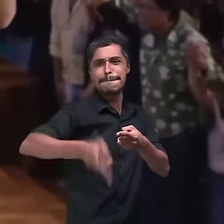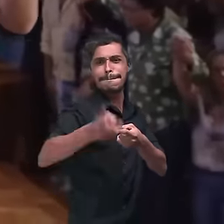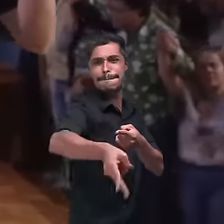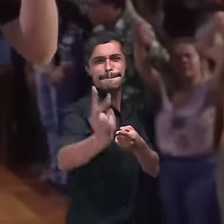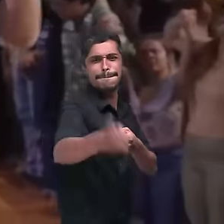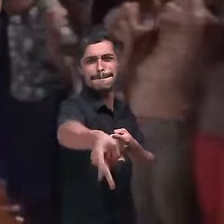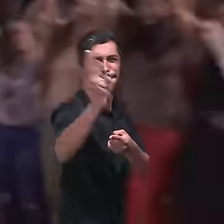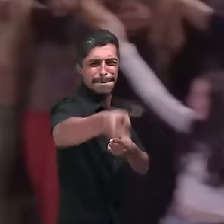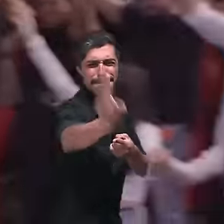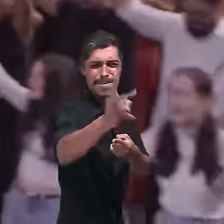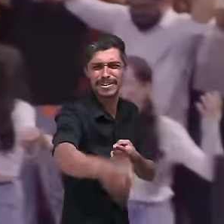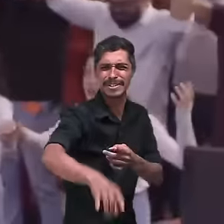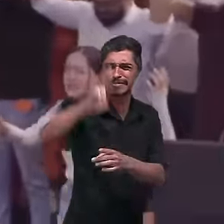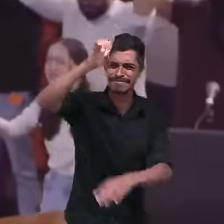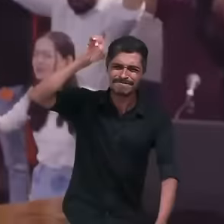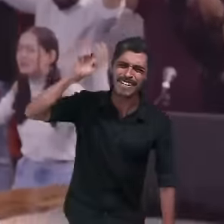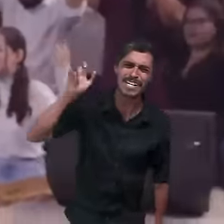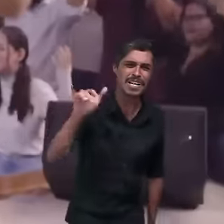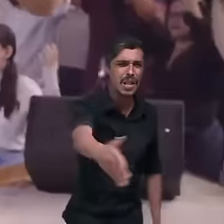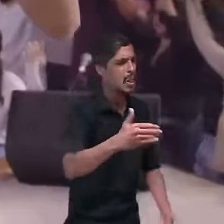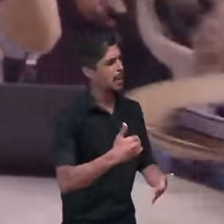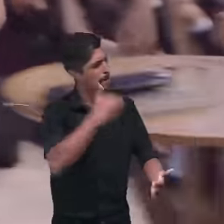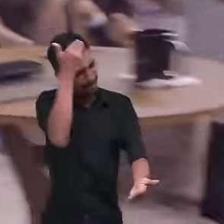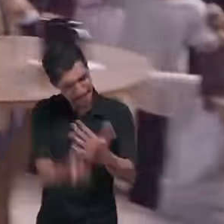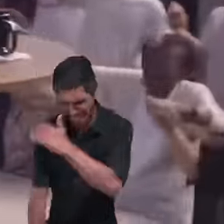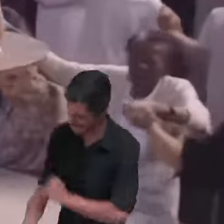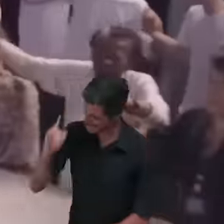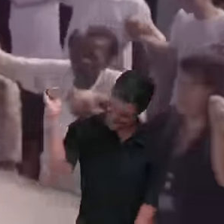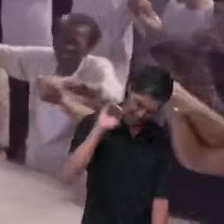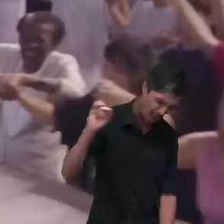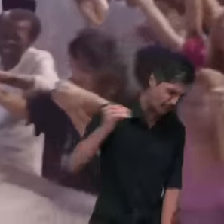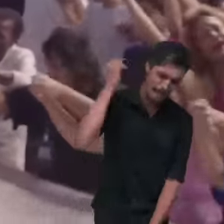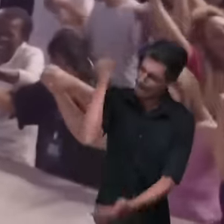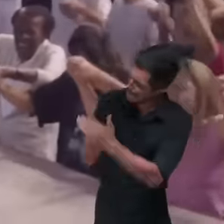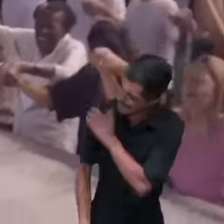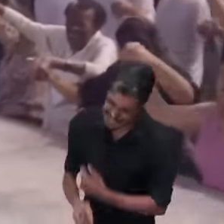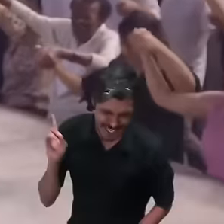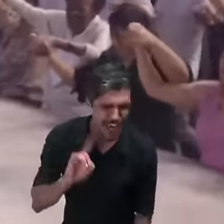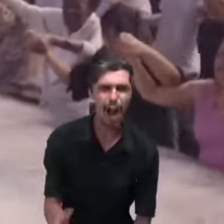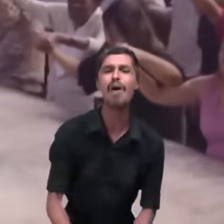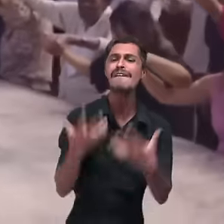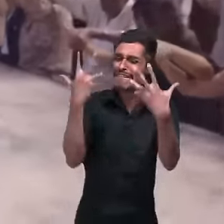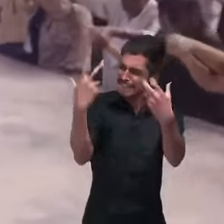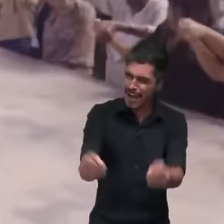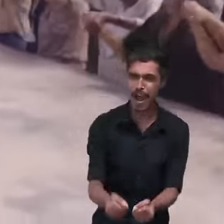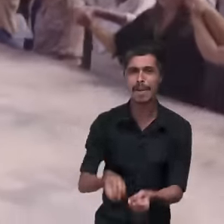Não para de gritar, não para de adorar.